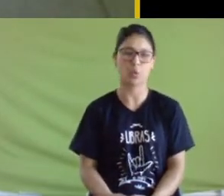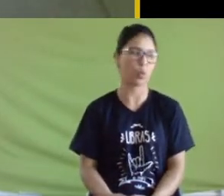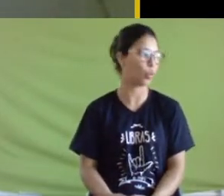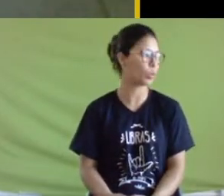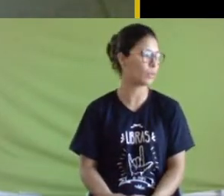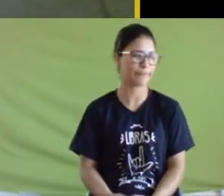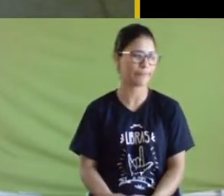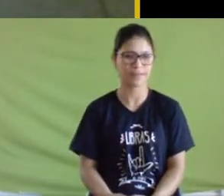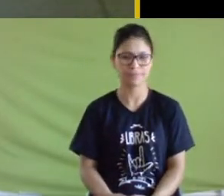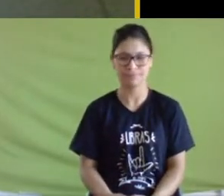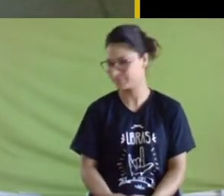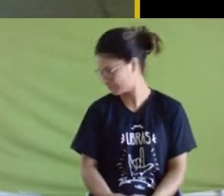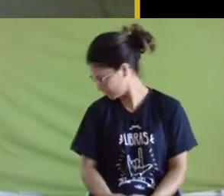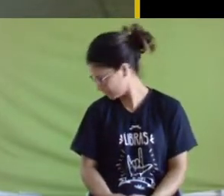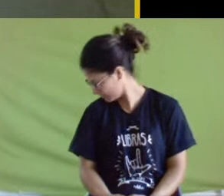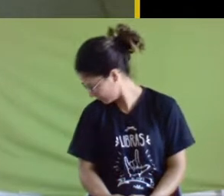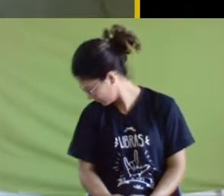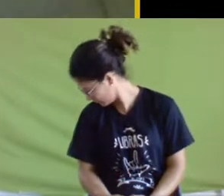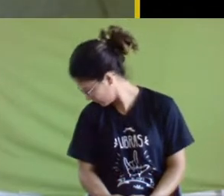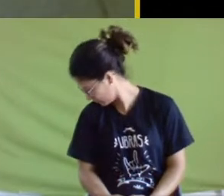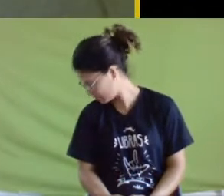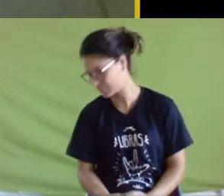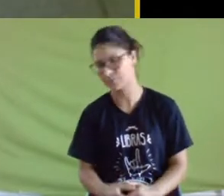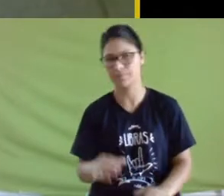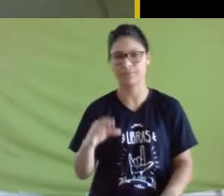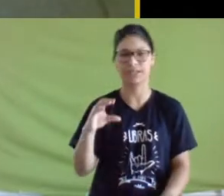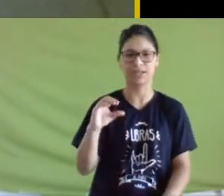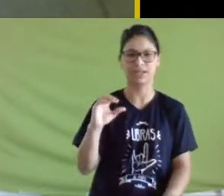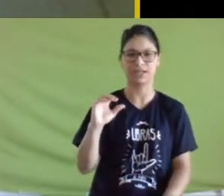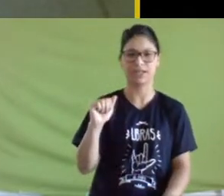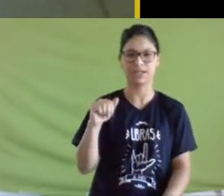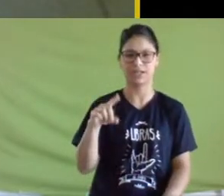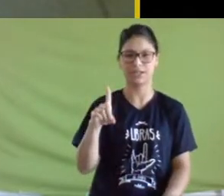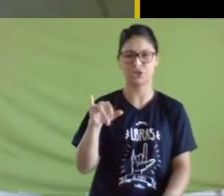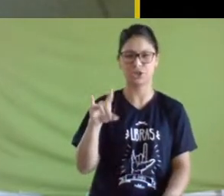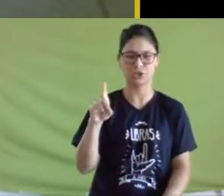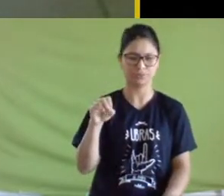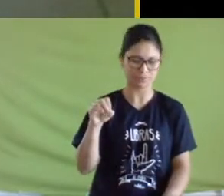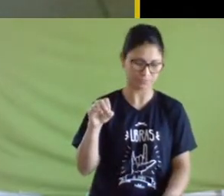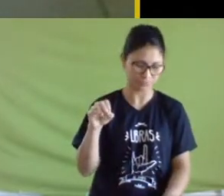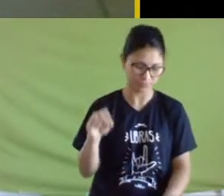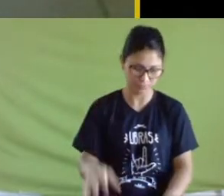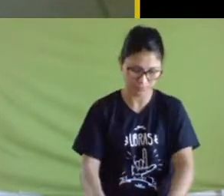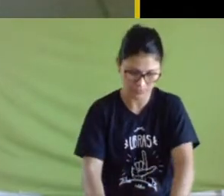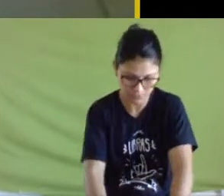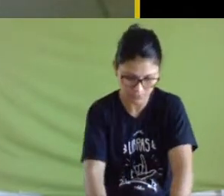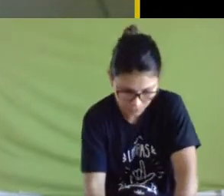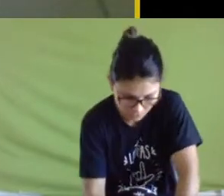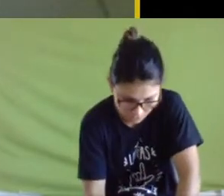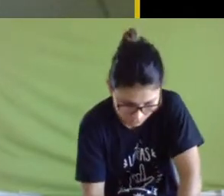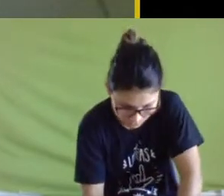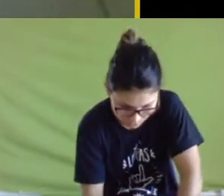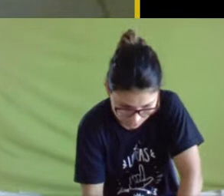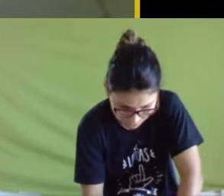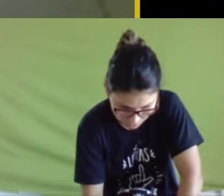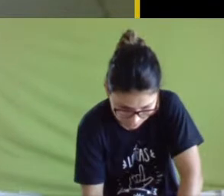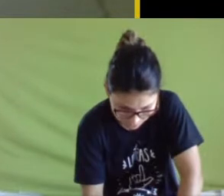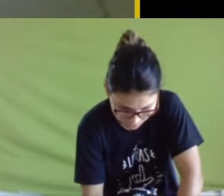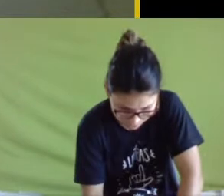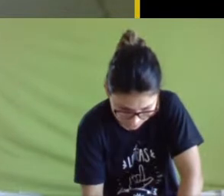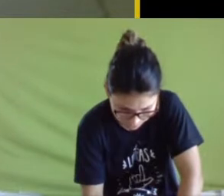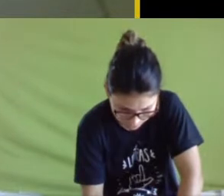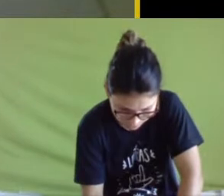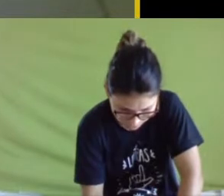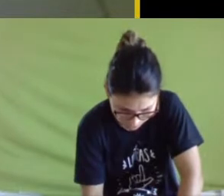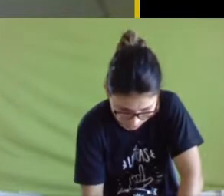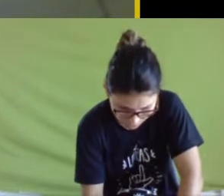Ah, o Edinaldo Cândido. A partir da retórica do lugar comum, é possível revisitar a poesia satírica publicada